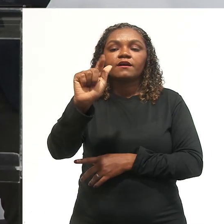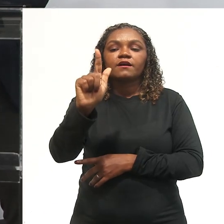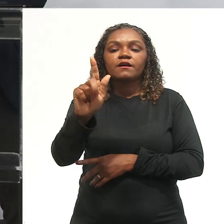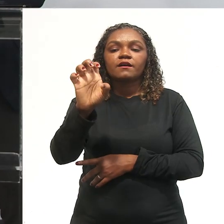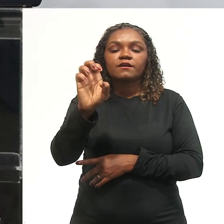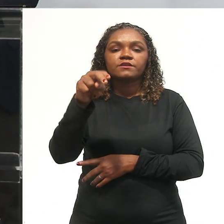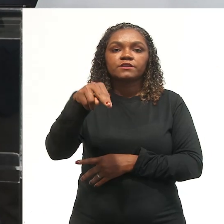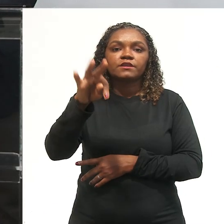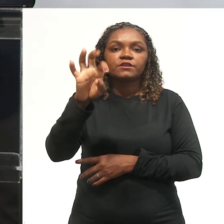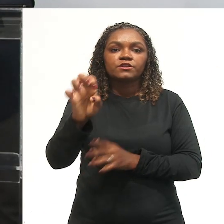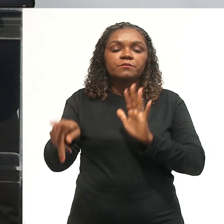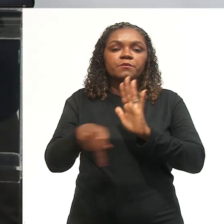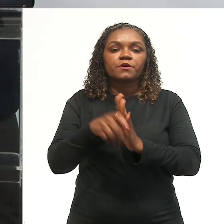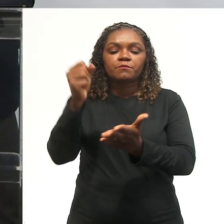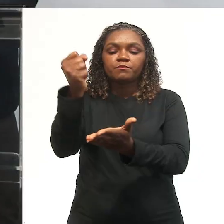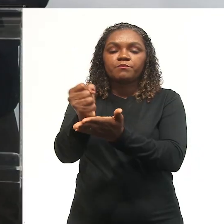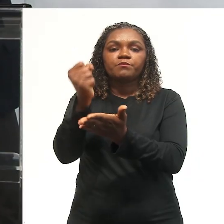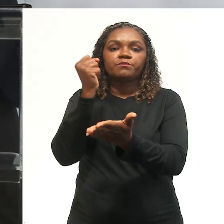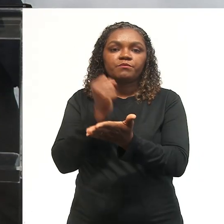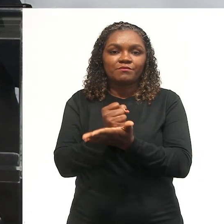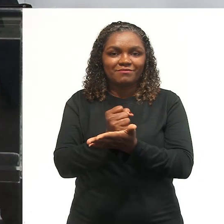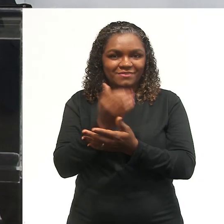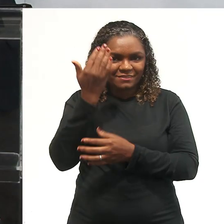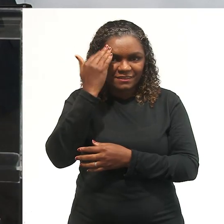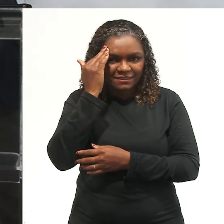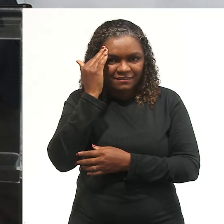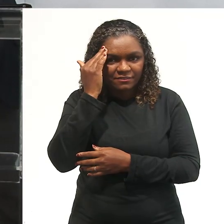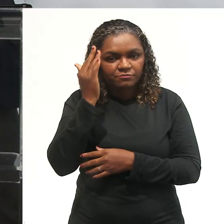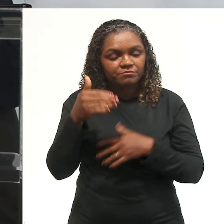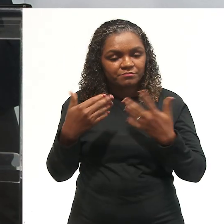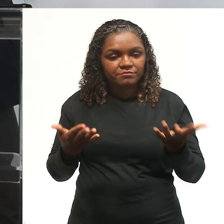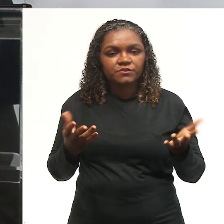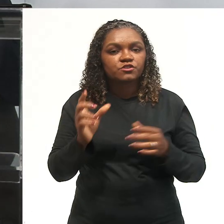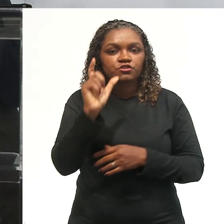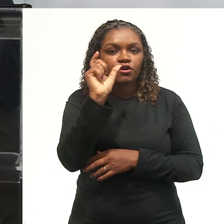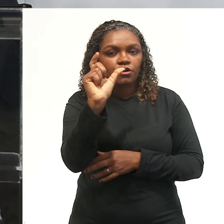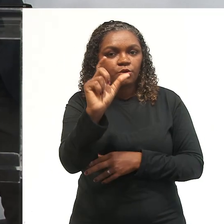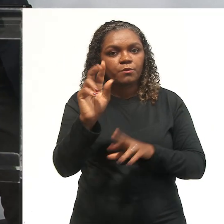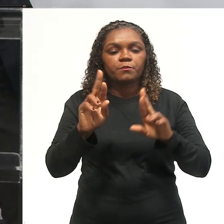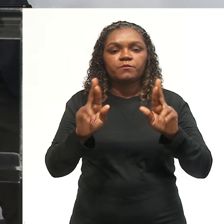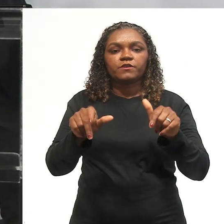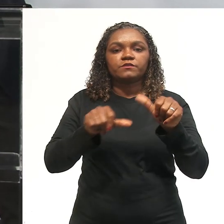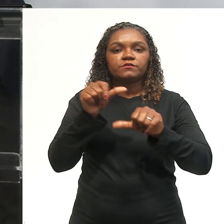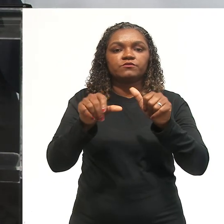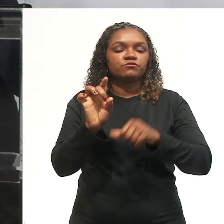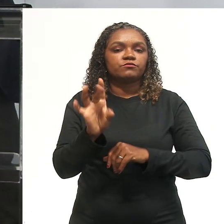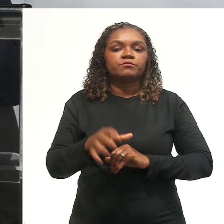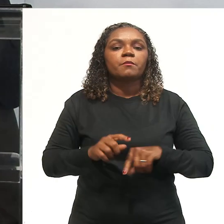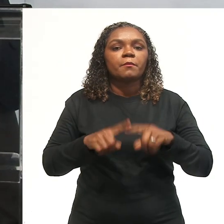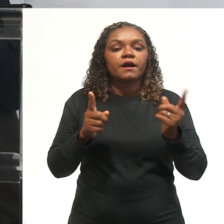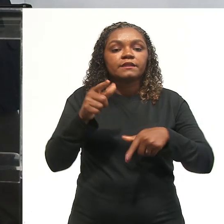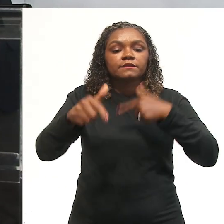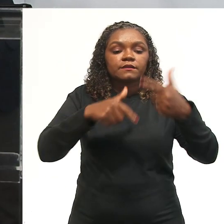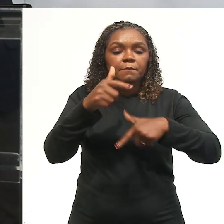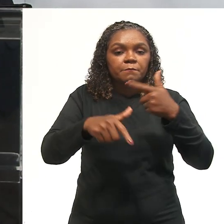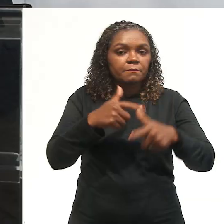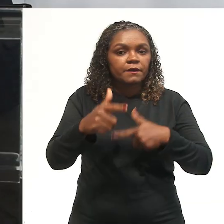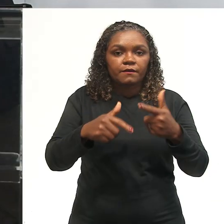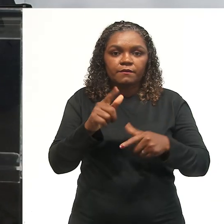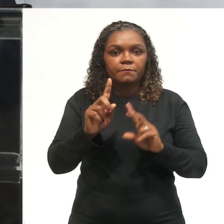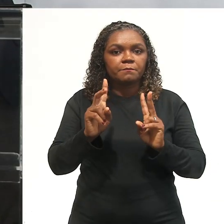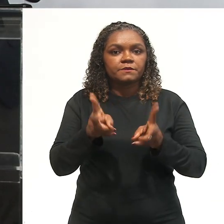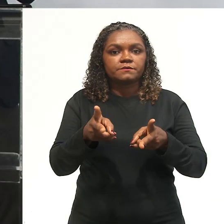como agente de contratação. Então, nos ritos processuais especial, assim como no rito